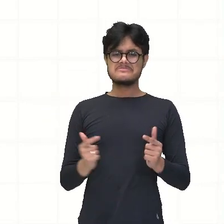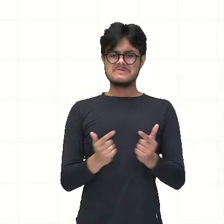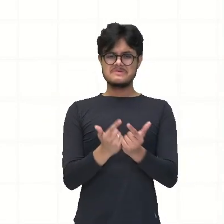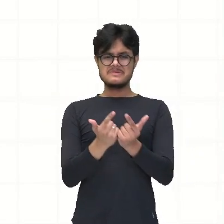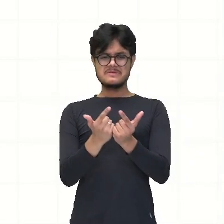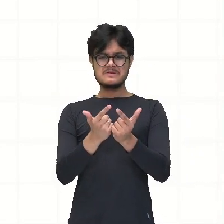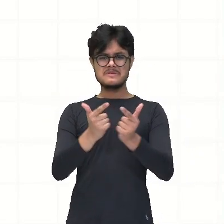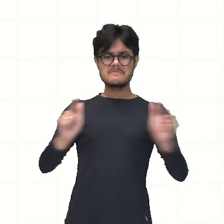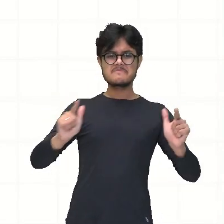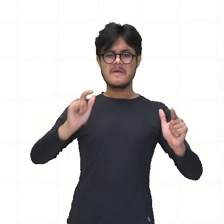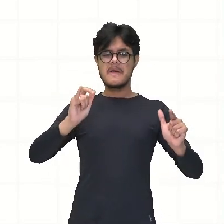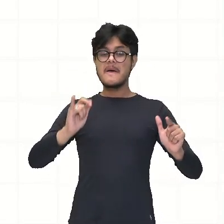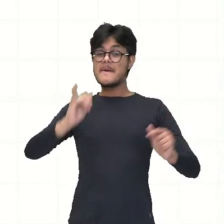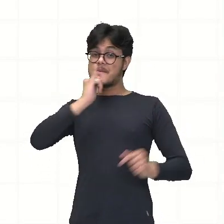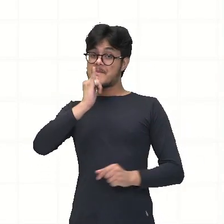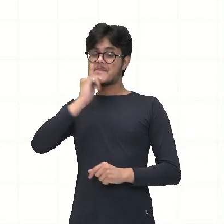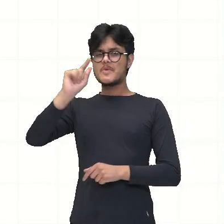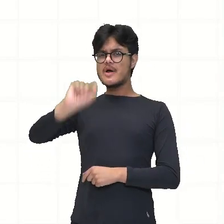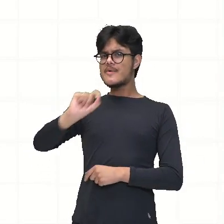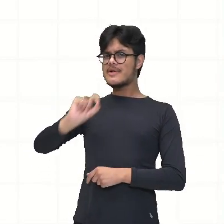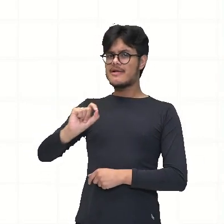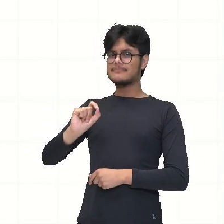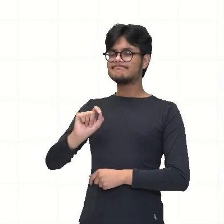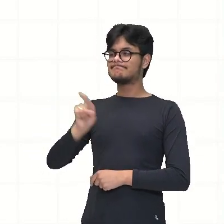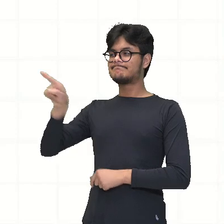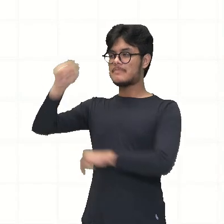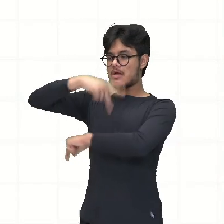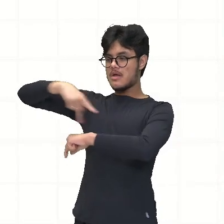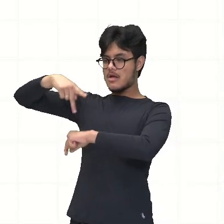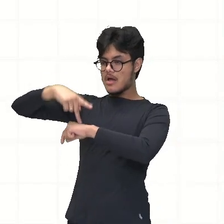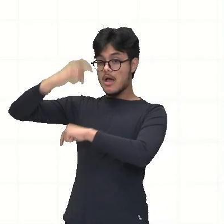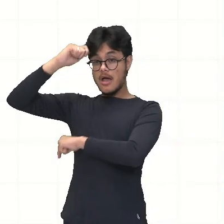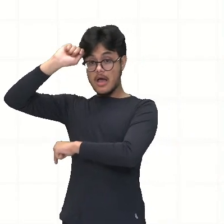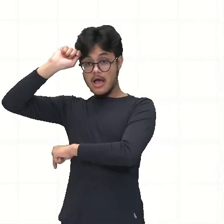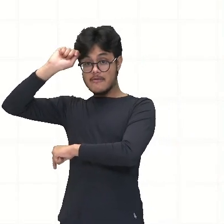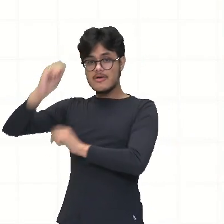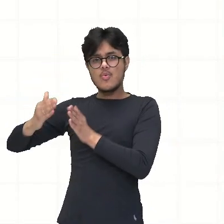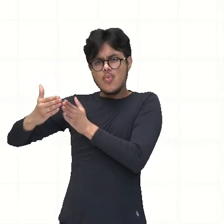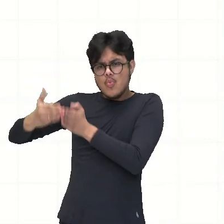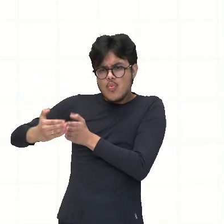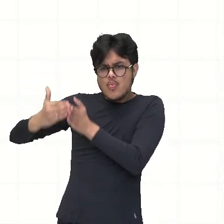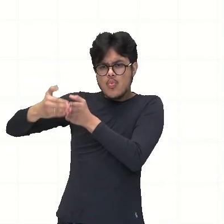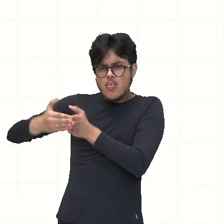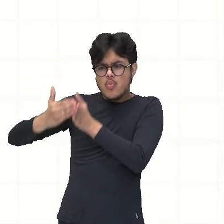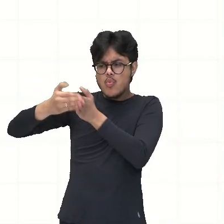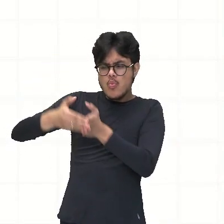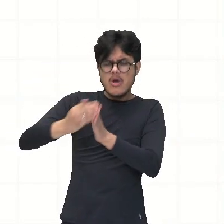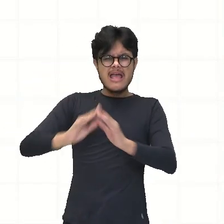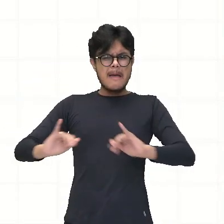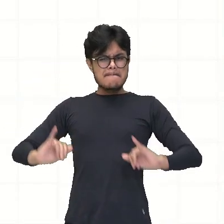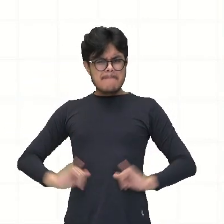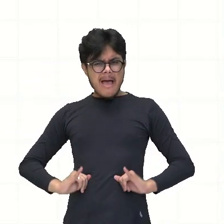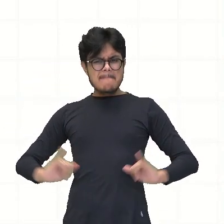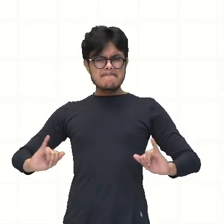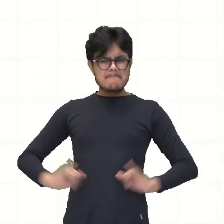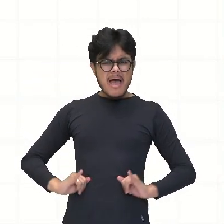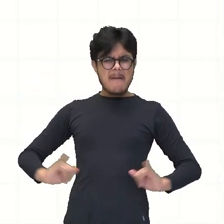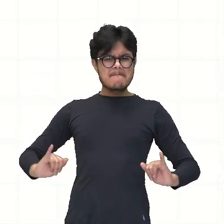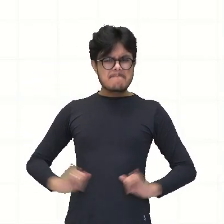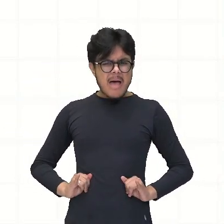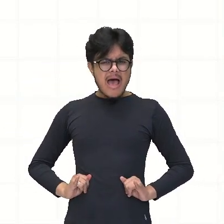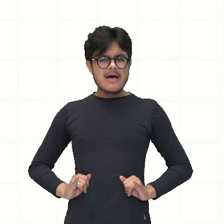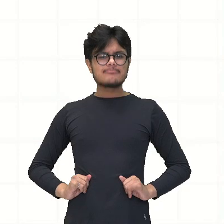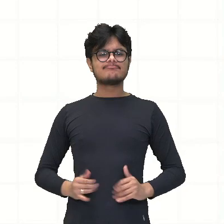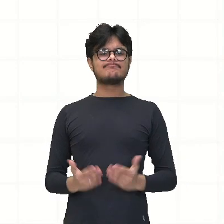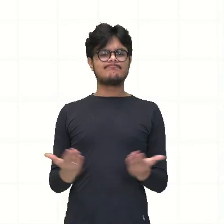no transporte, né, as condições bem precárias no qual eles eram trazidos, tá bom? E